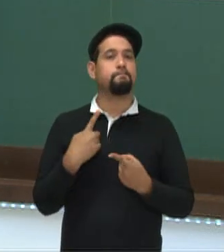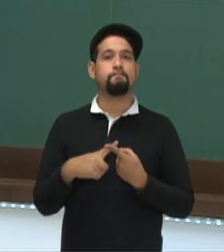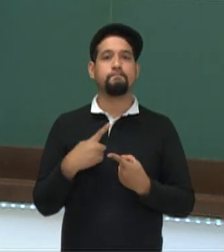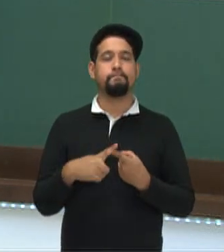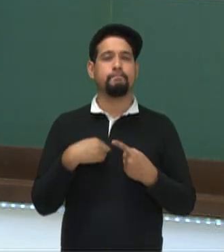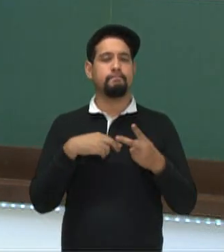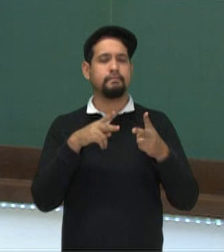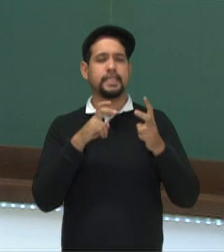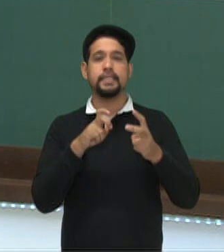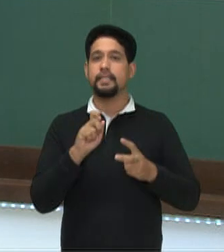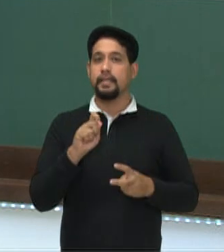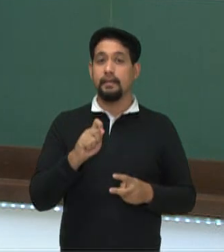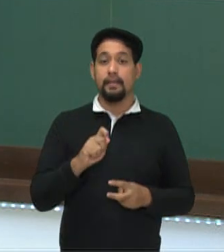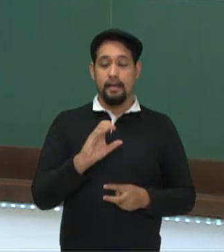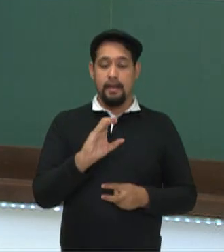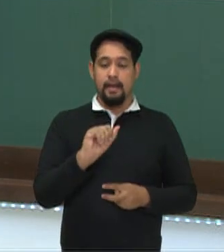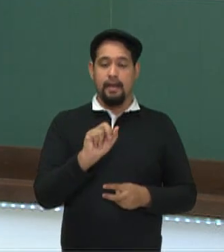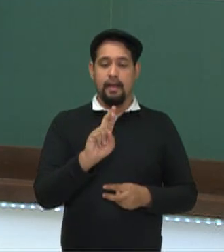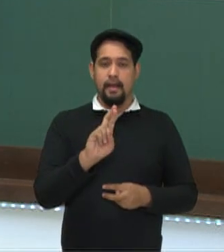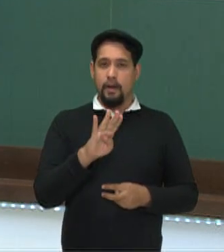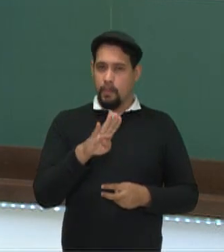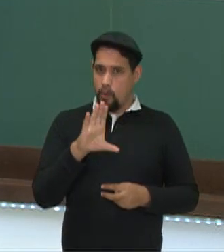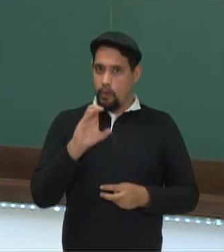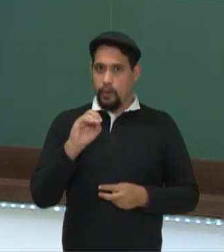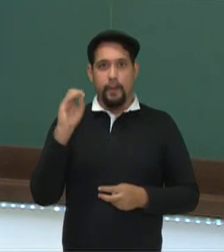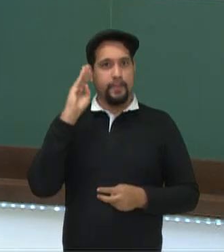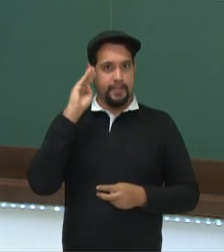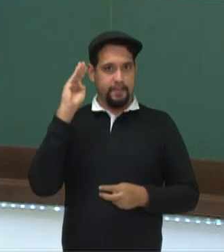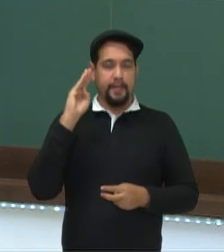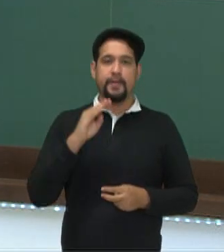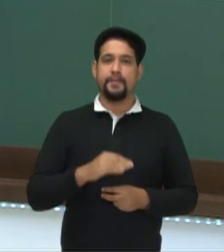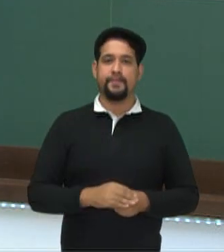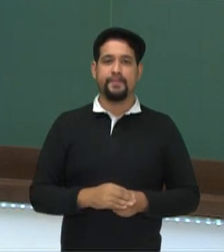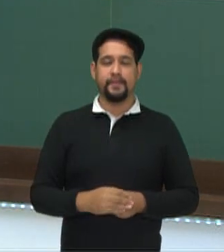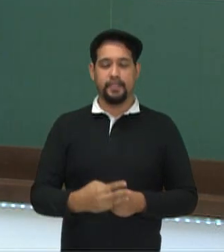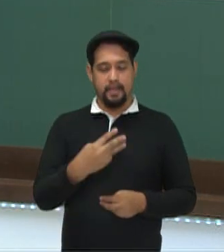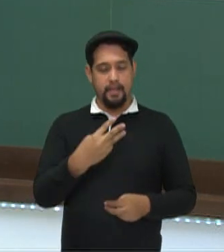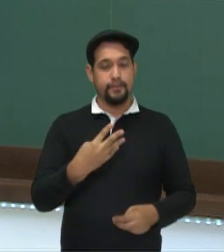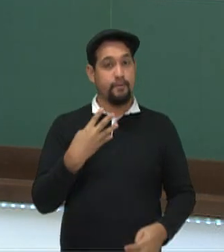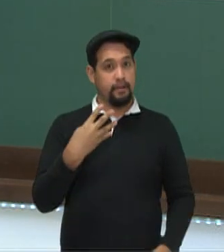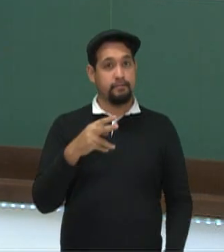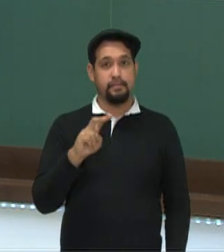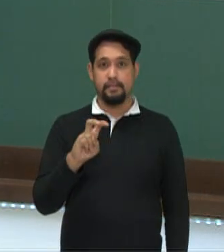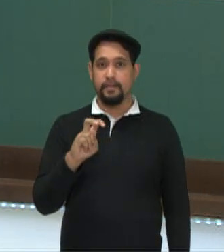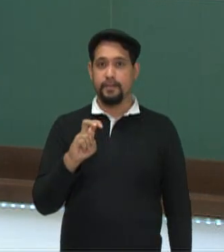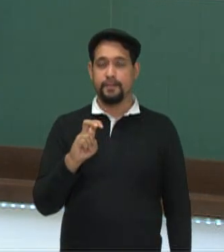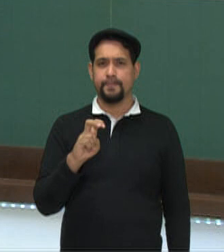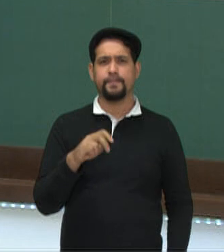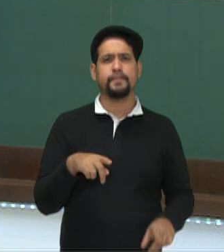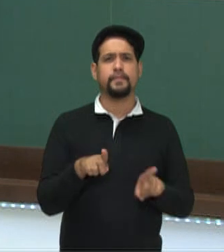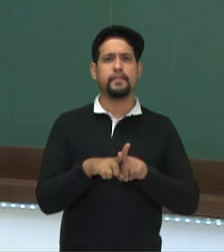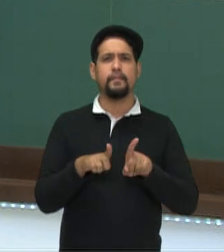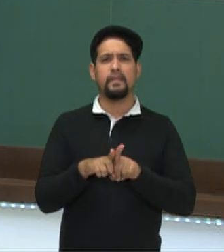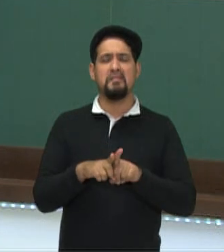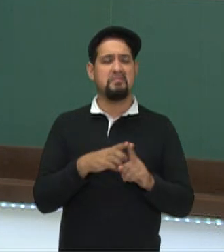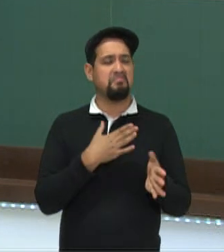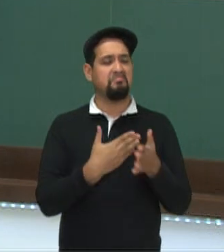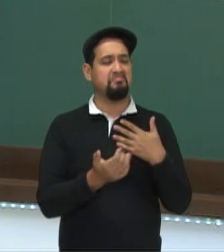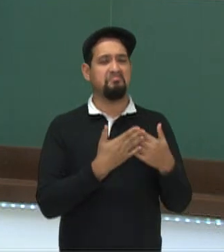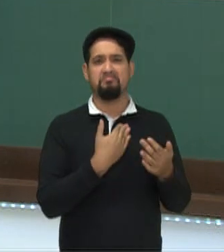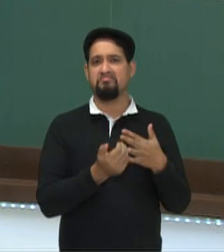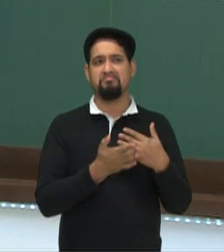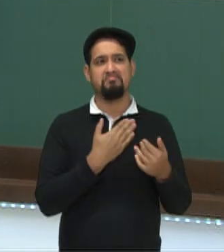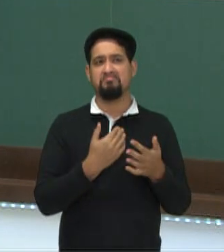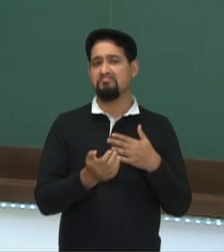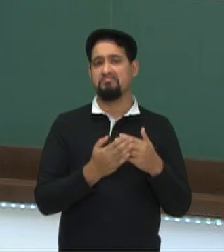estou enxergando mais carbonos na cadeia principal. 3, 4, 5, e aqui tanto faz para